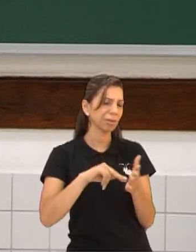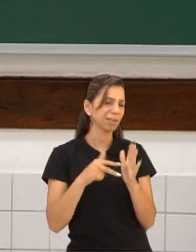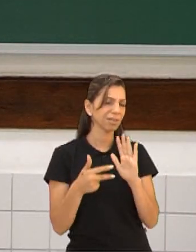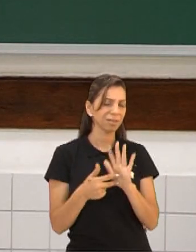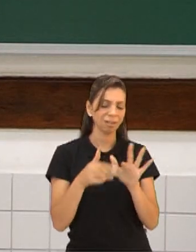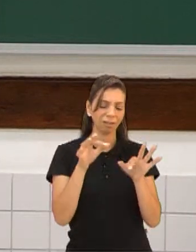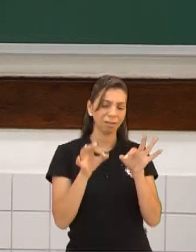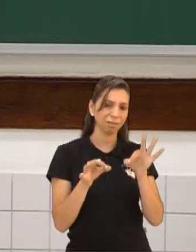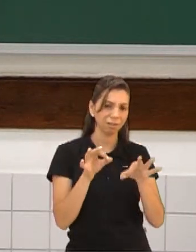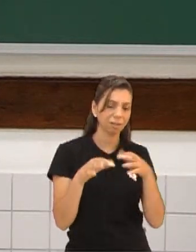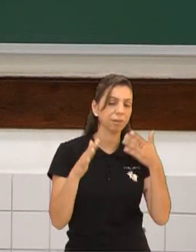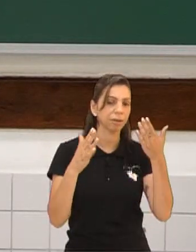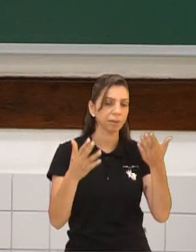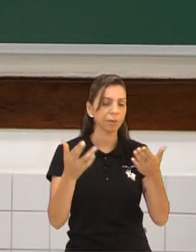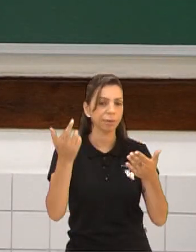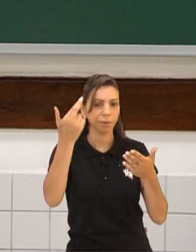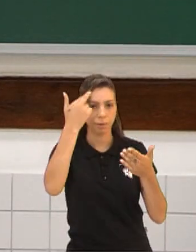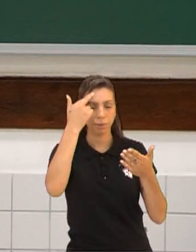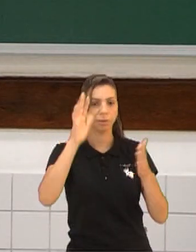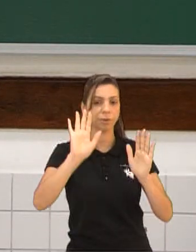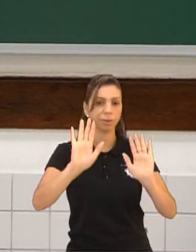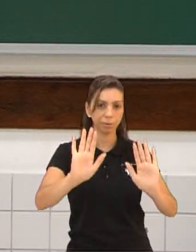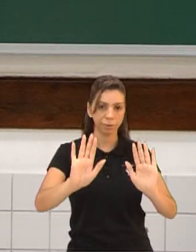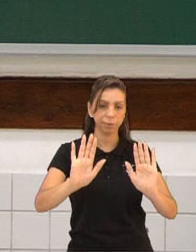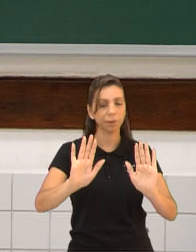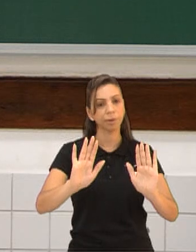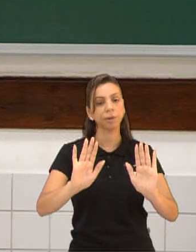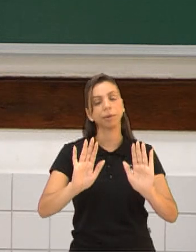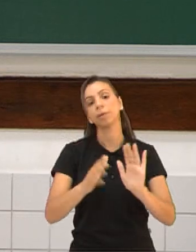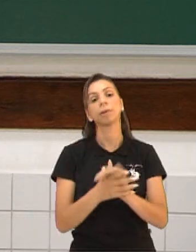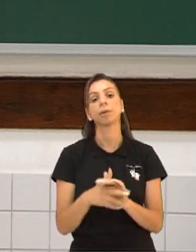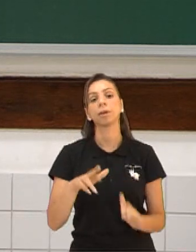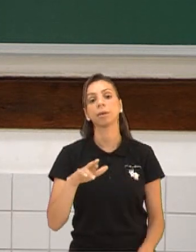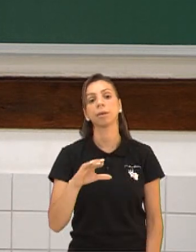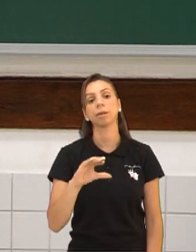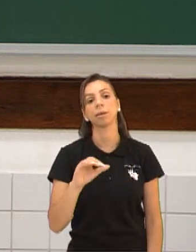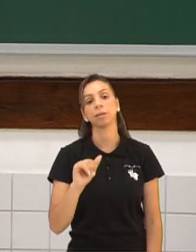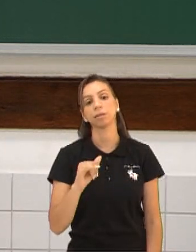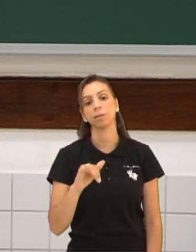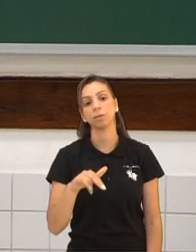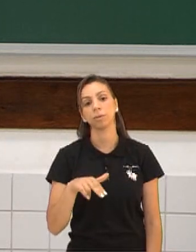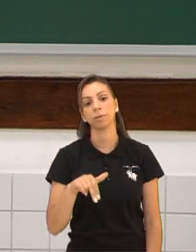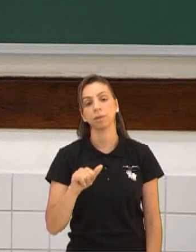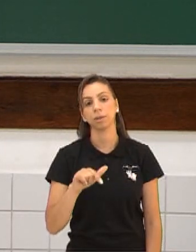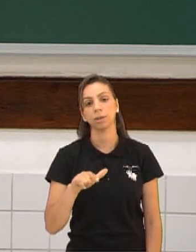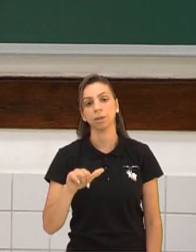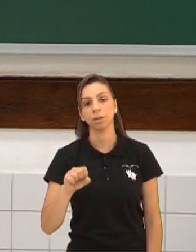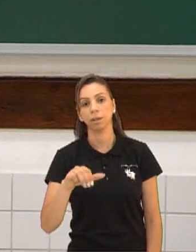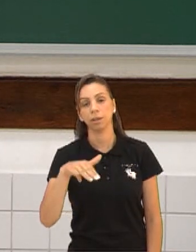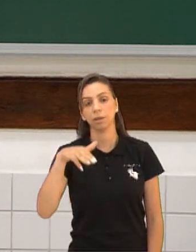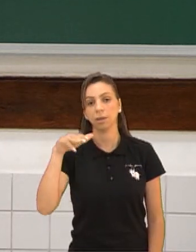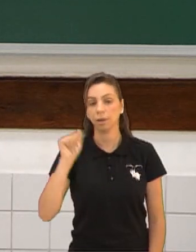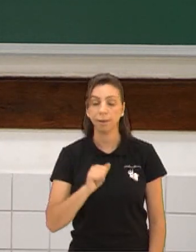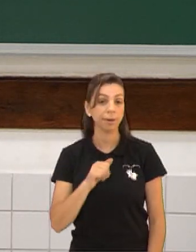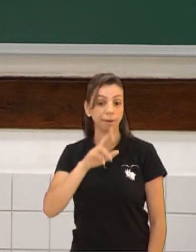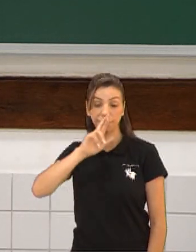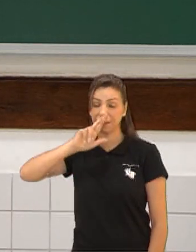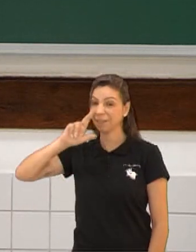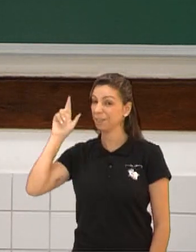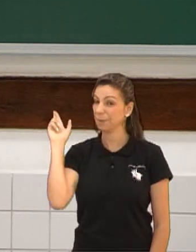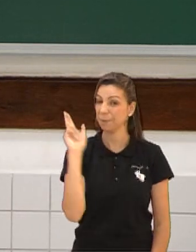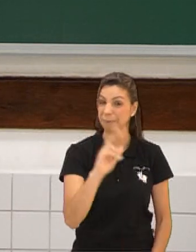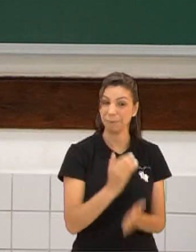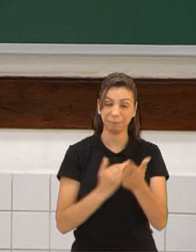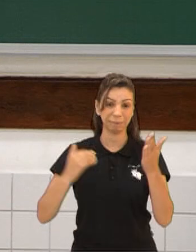Bom, pense que a razão está sendo colocada pelos racionalistas, por exemplo, como a grande resposta para